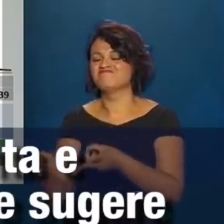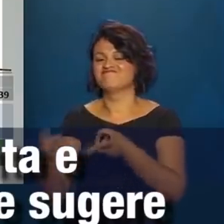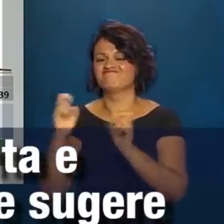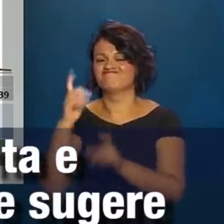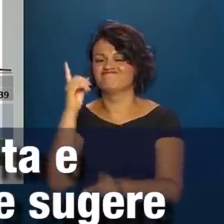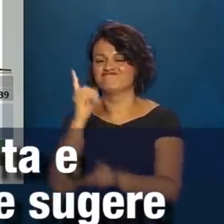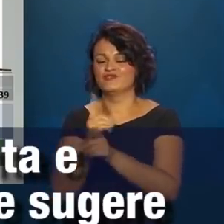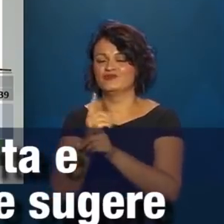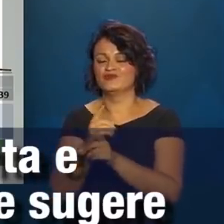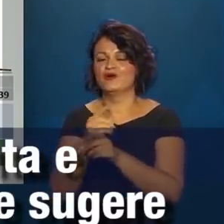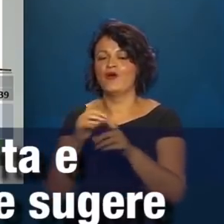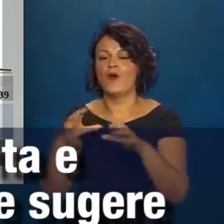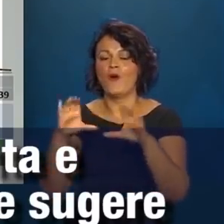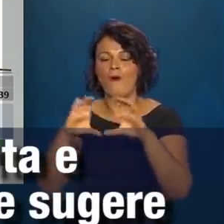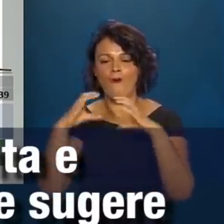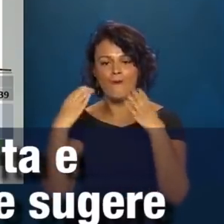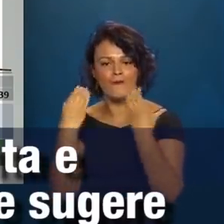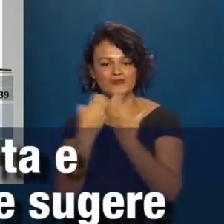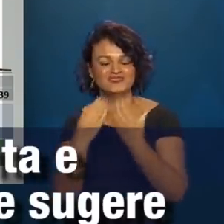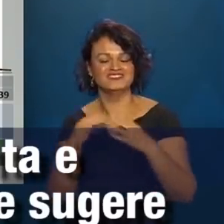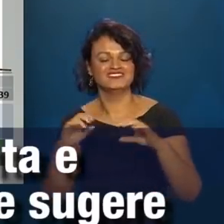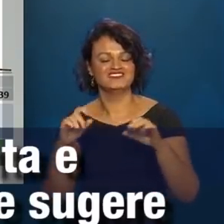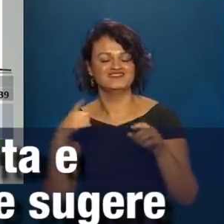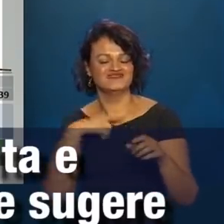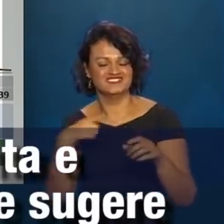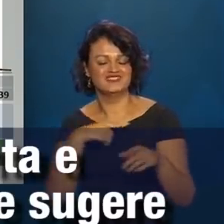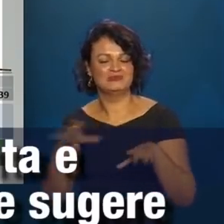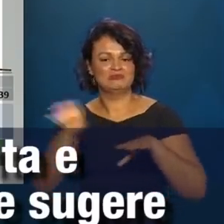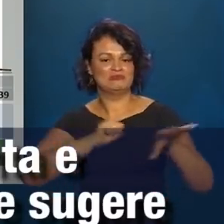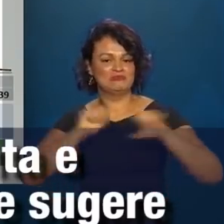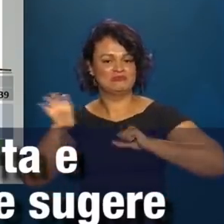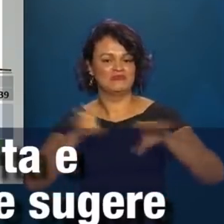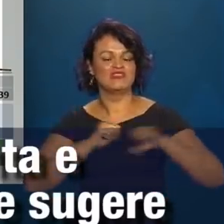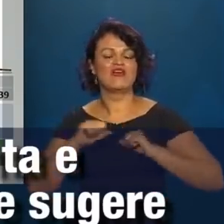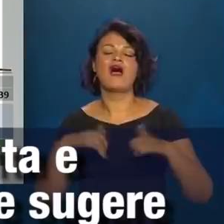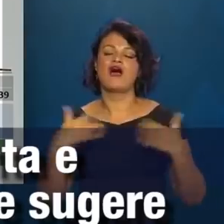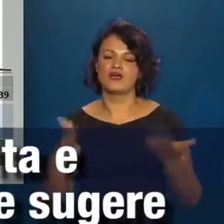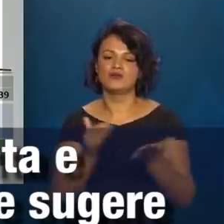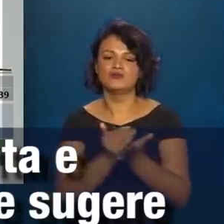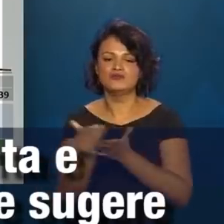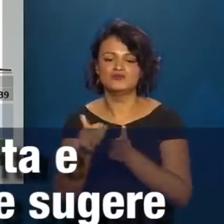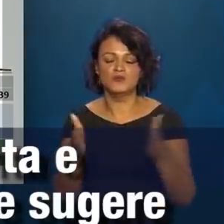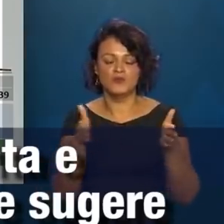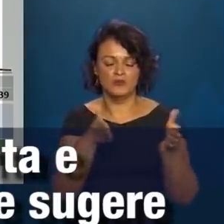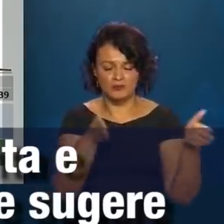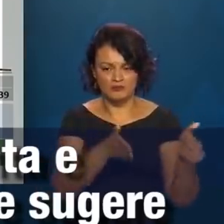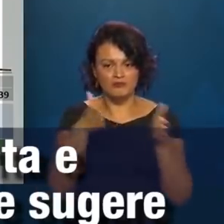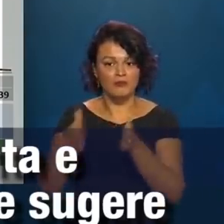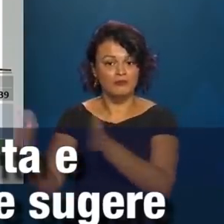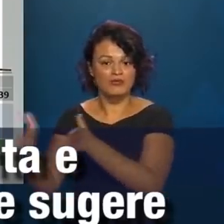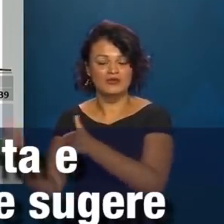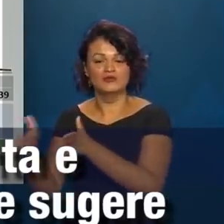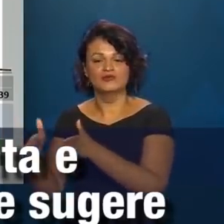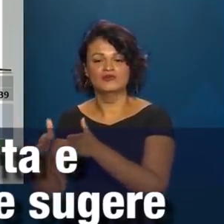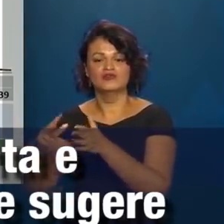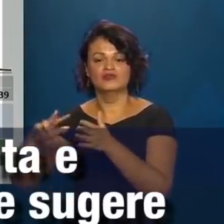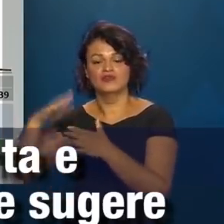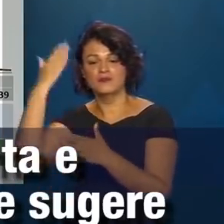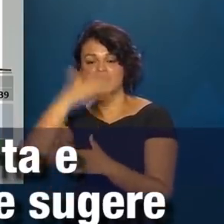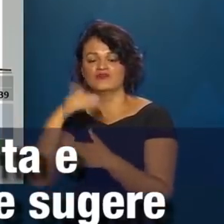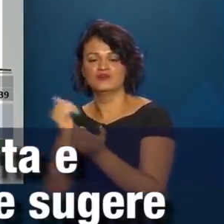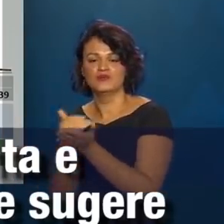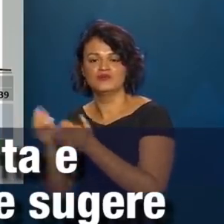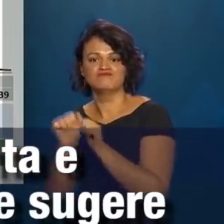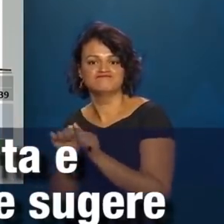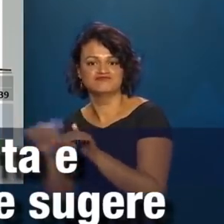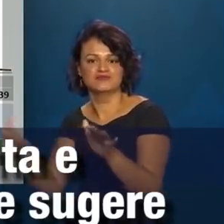transmissão comunitária em todo o território nacional. Com isso, passamos a trabalhar com as fases epidêmicas propriamente ditas. A